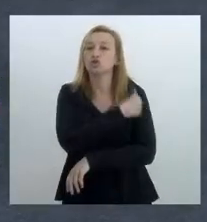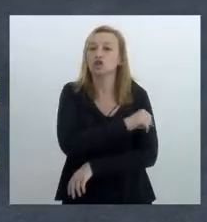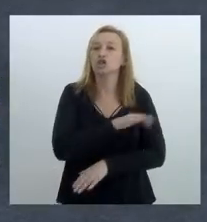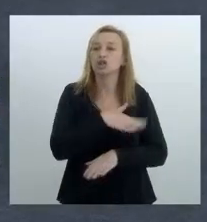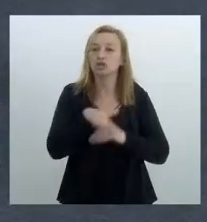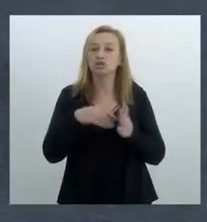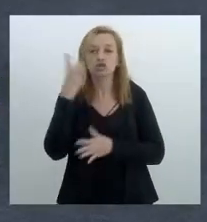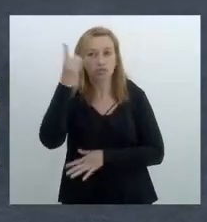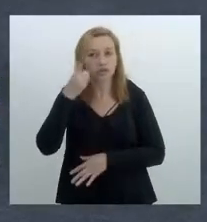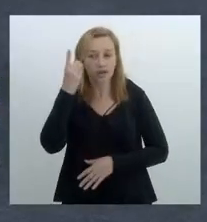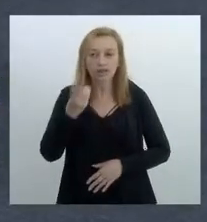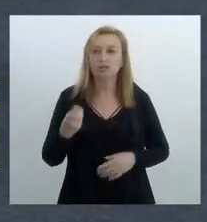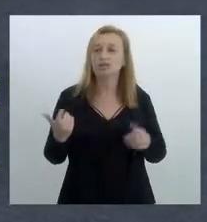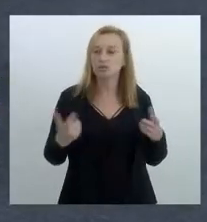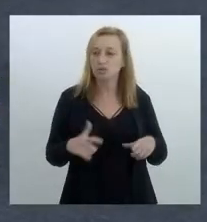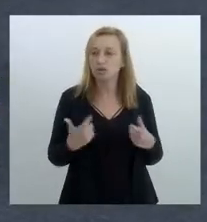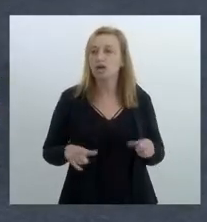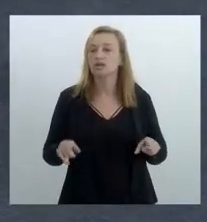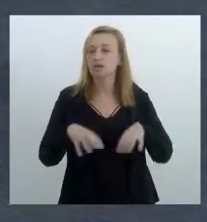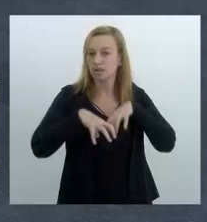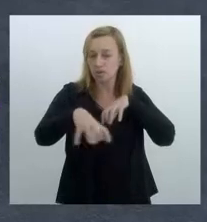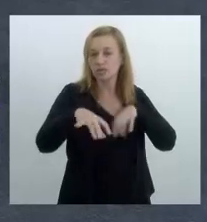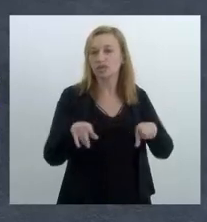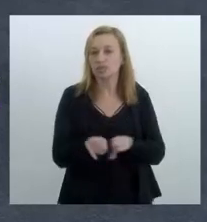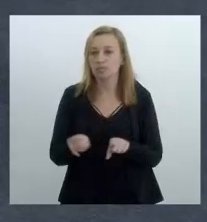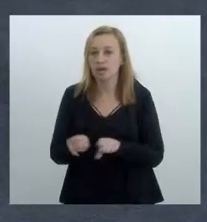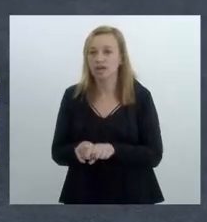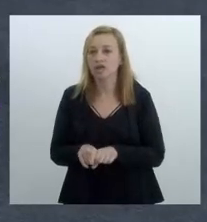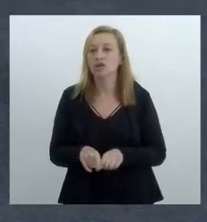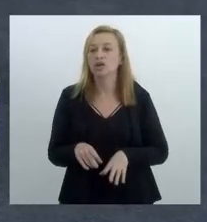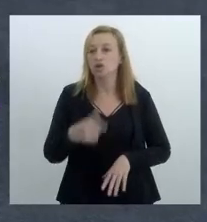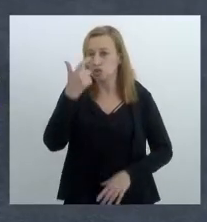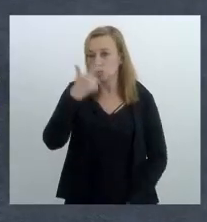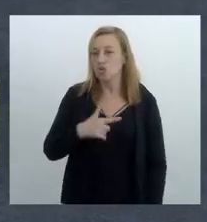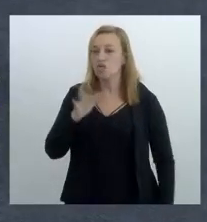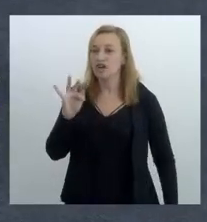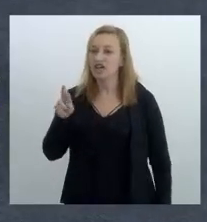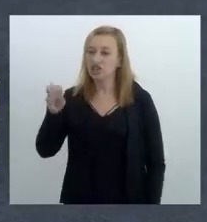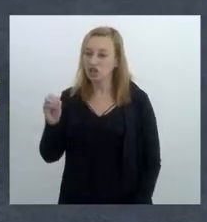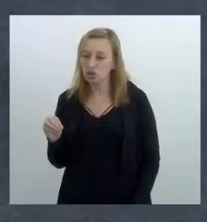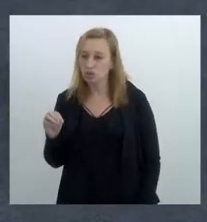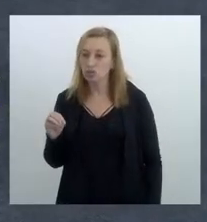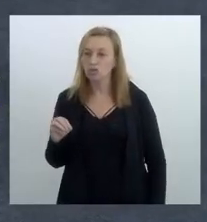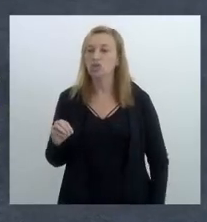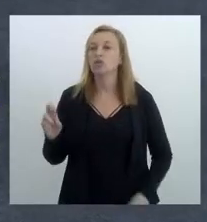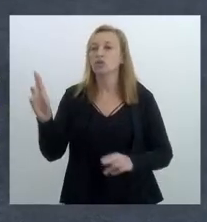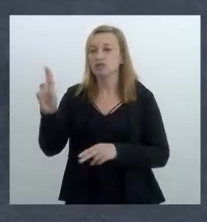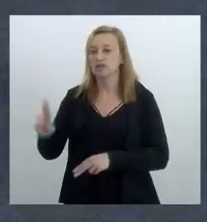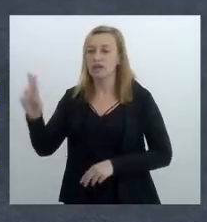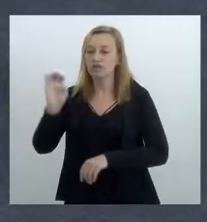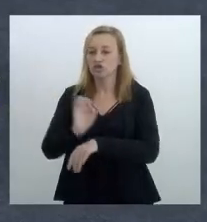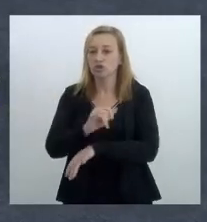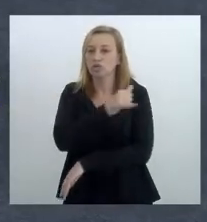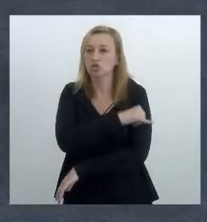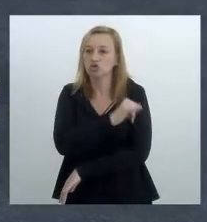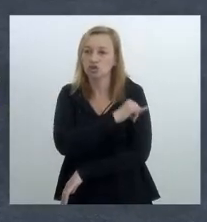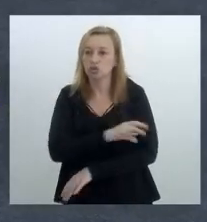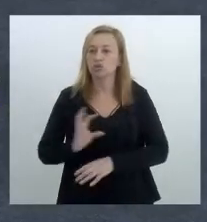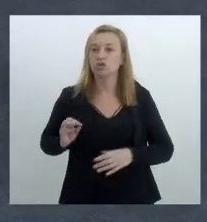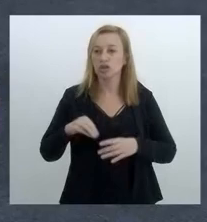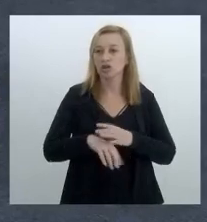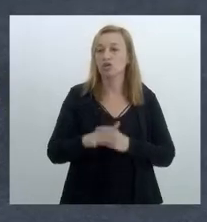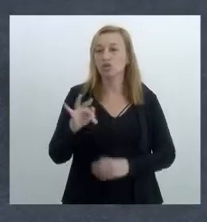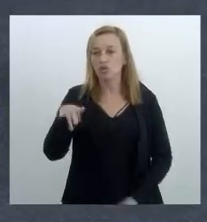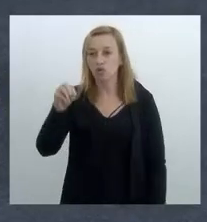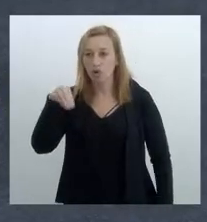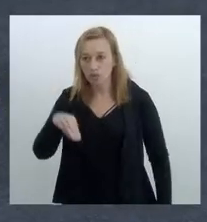presentes e remotamente também. Sou Frederico Irias, sou docente da Universidade do Estado do Rio de Janeiro, sou integrante do Fórum